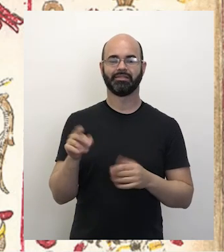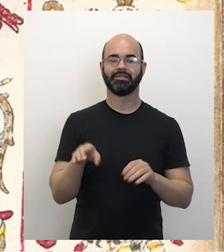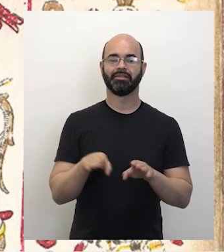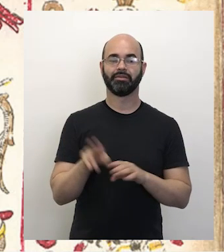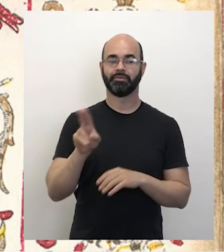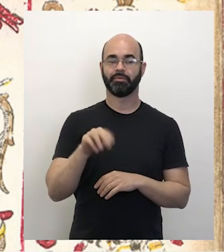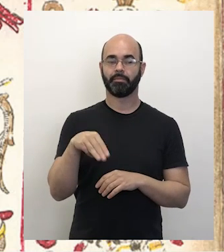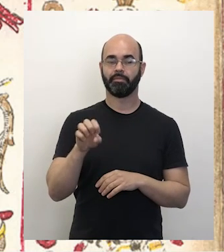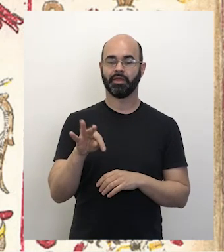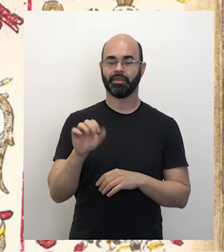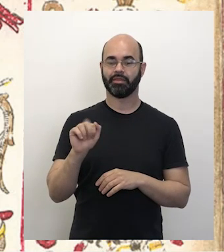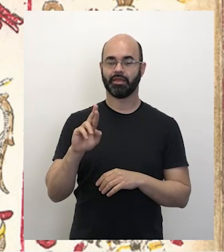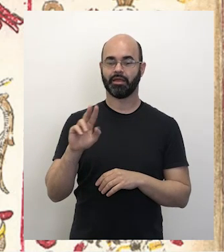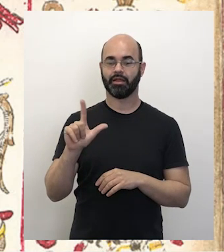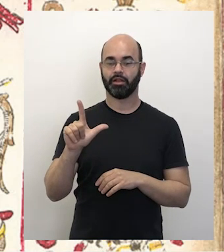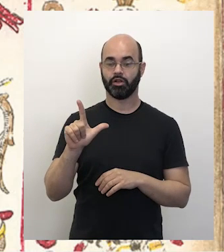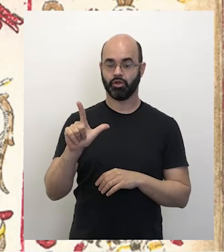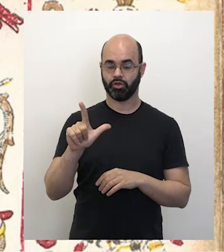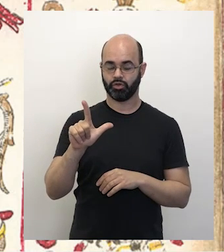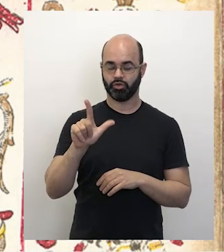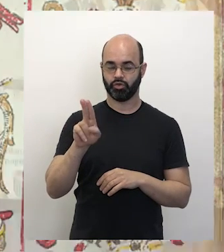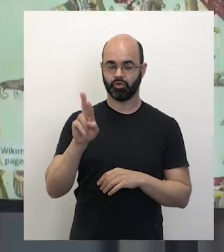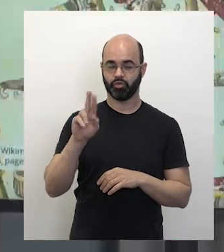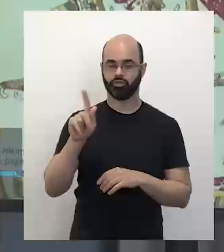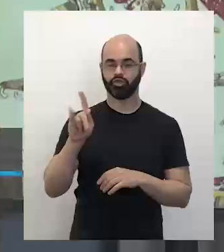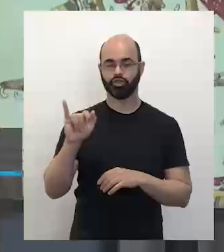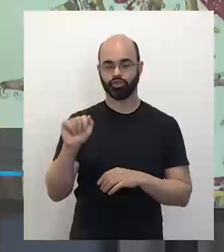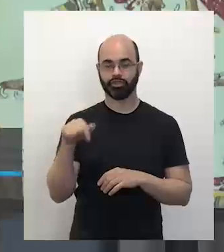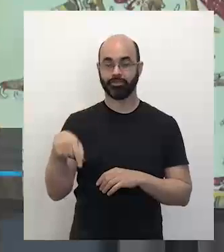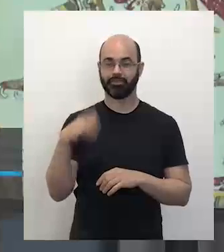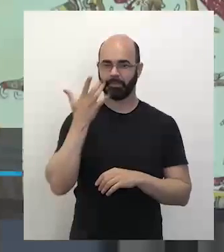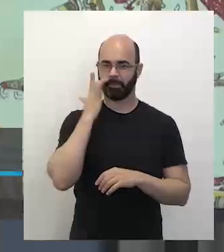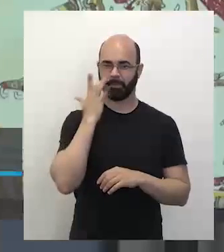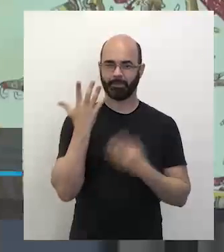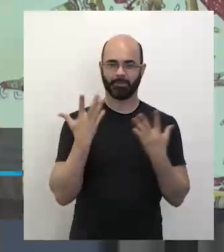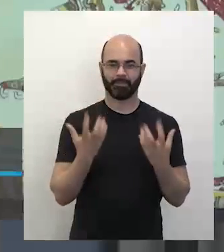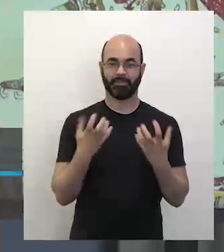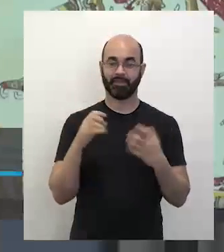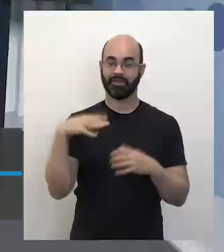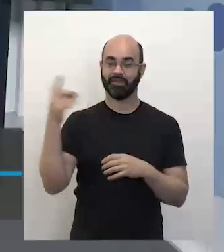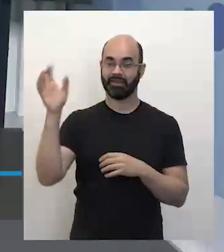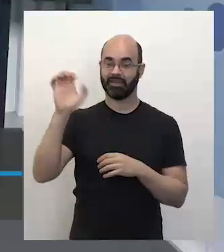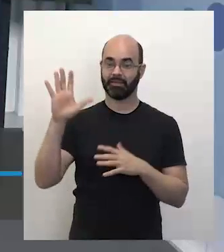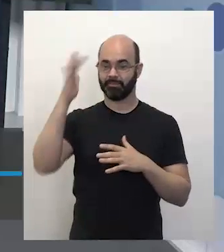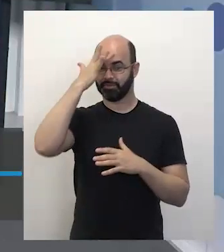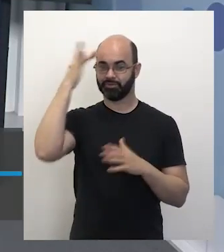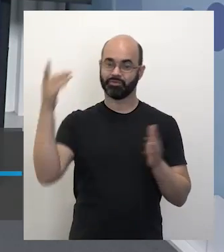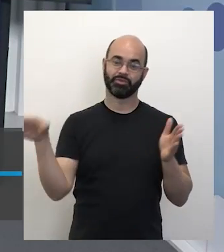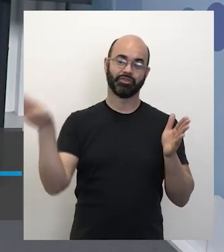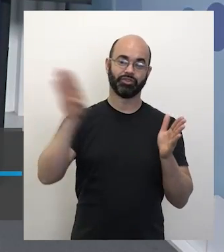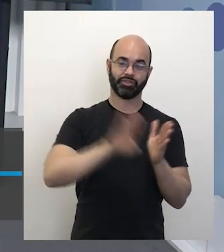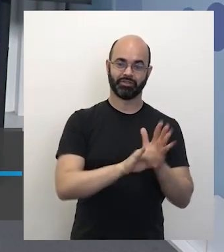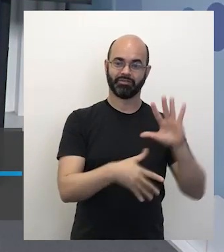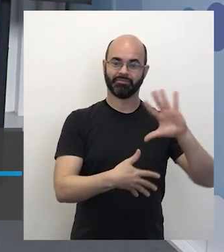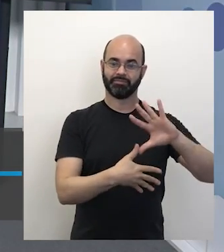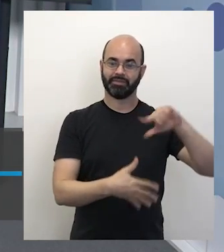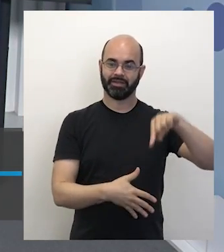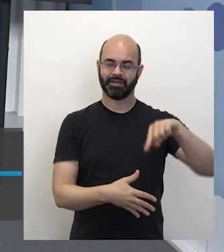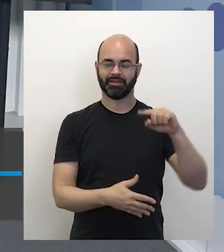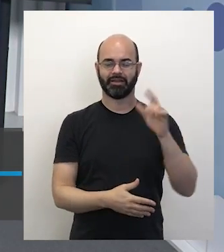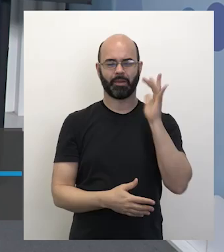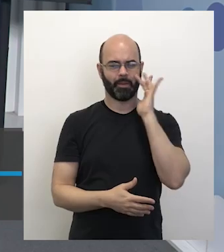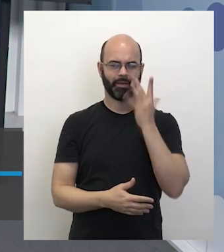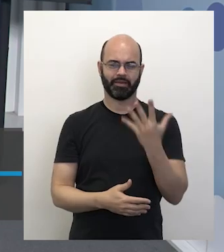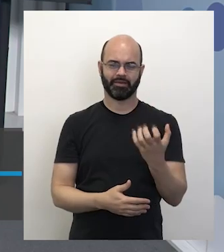o ouro e a prata. A gente tinha tanto ouro aqui na América quando os espanhóis chegaram, principalmente, né, nas terras dos astecas,